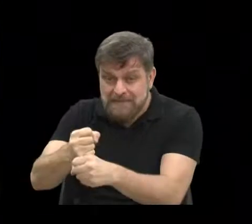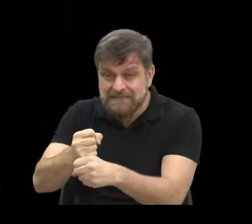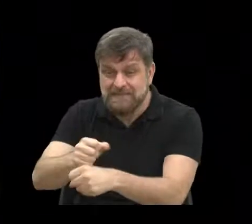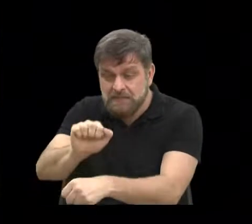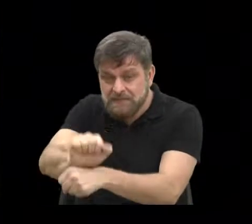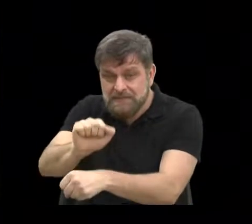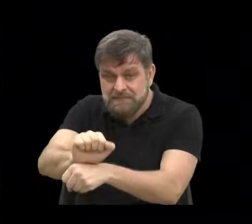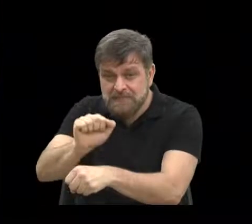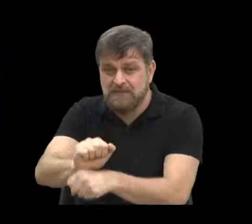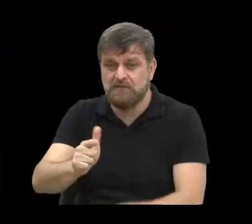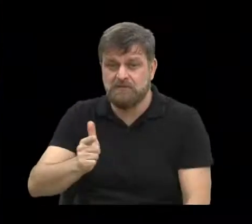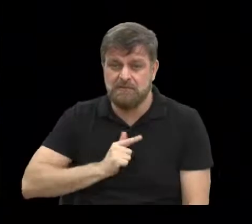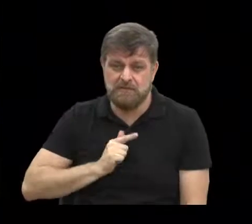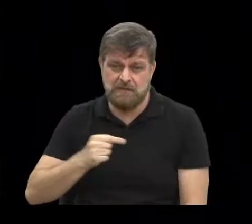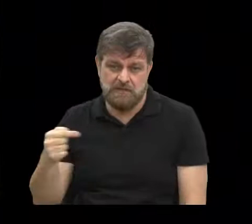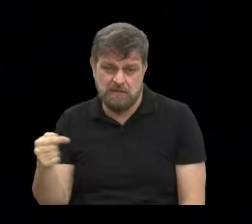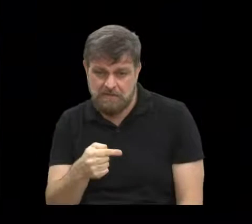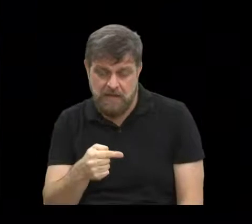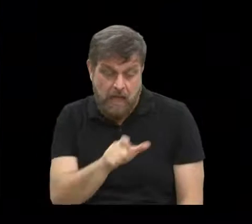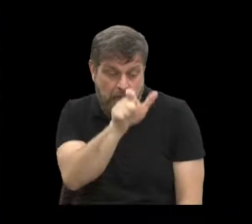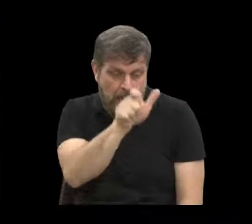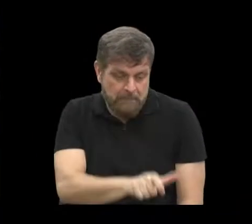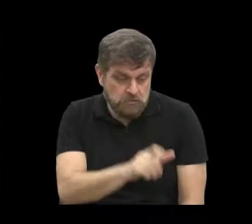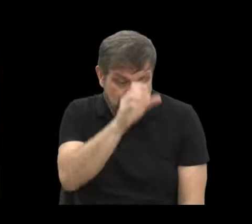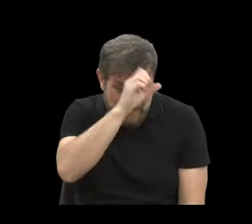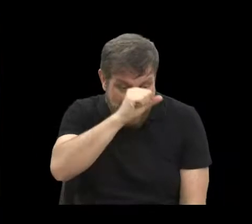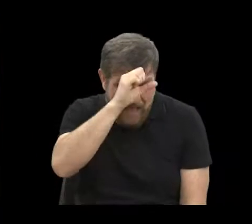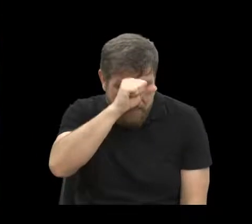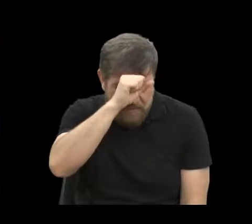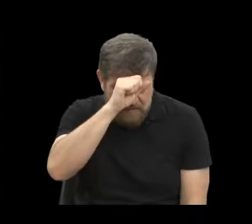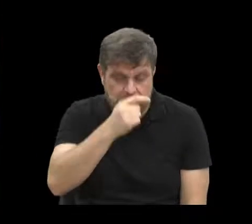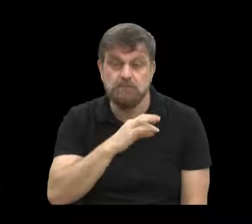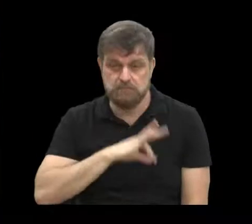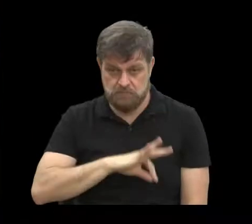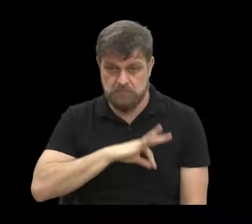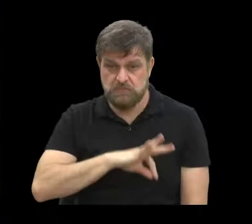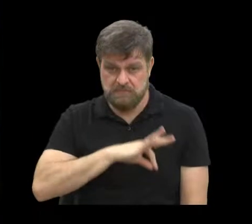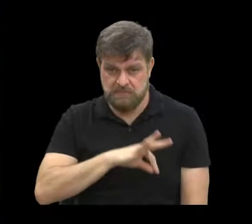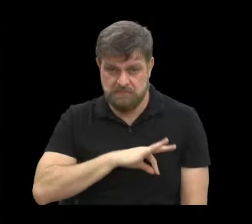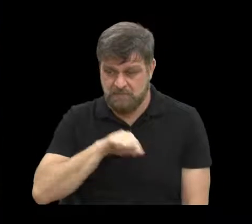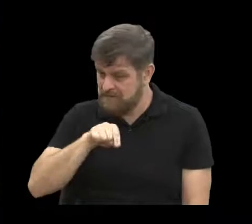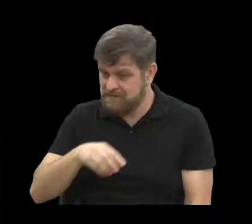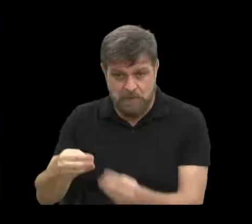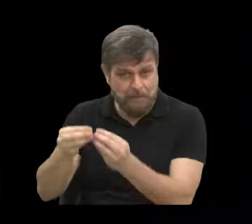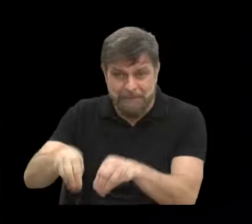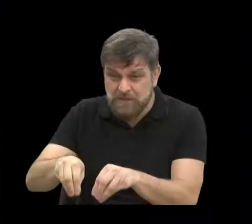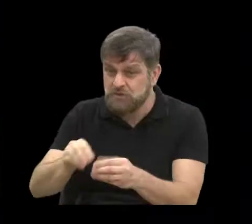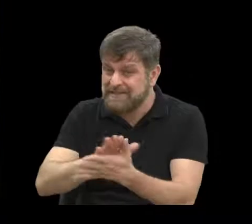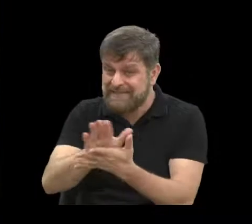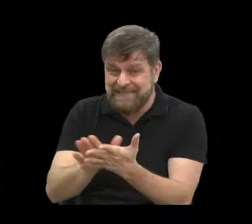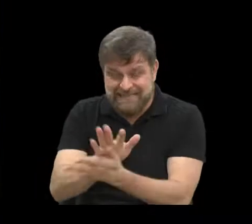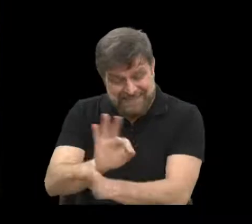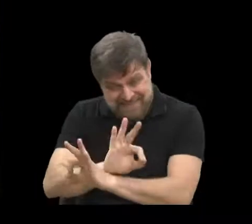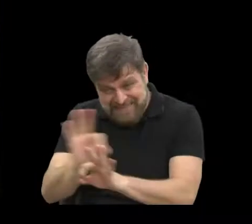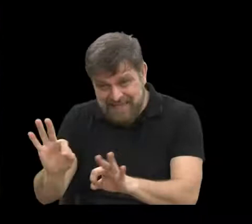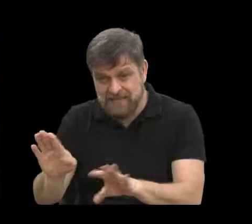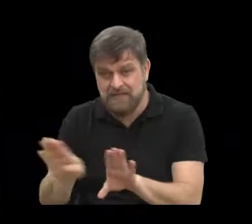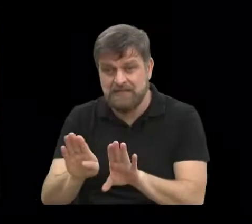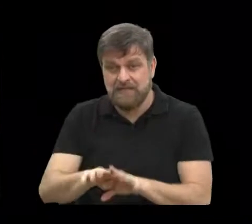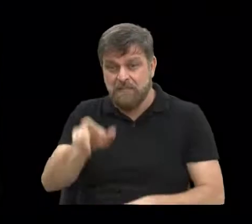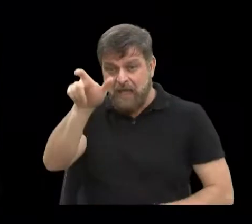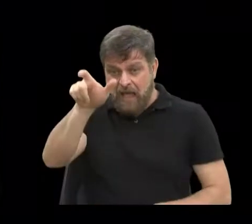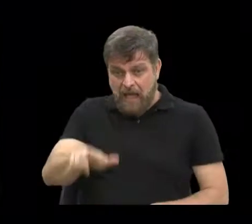uma remuneração de aprendizagem, tá certo? Então, isso não prejudica. E a contribuição como